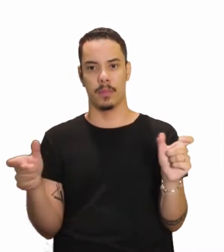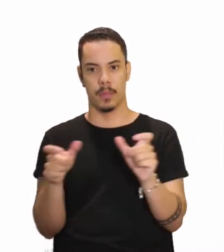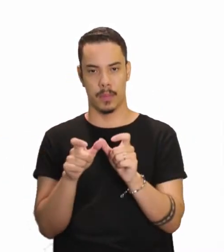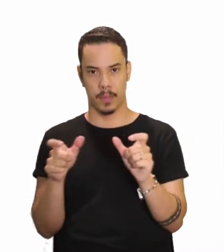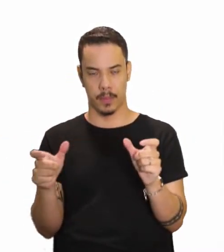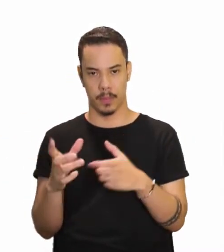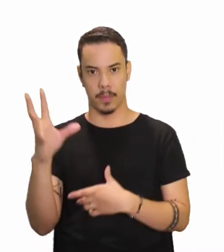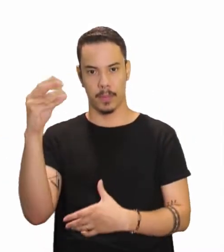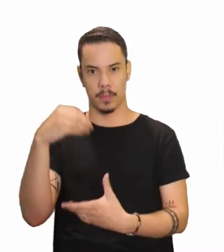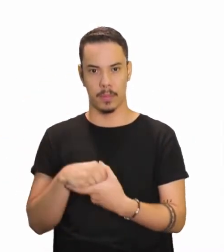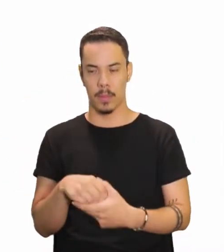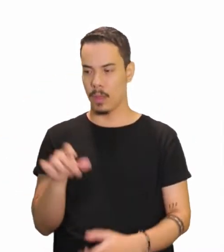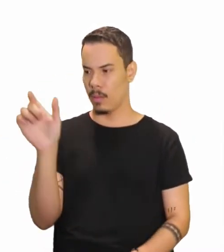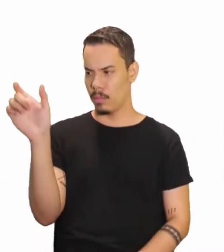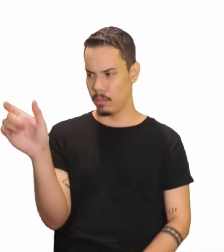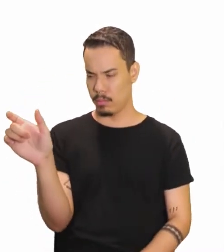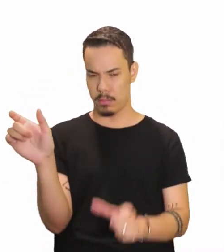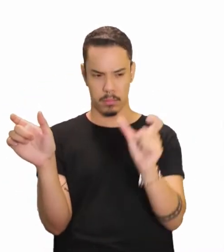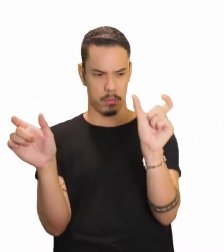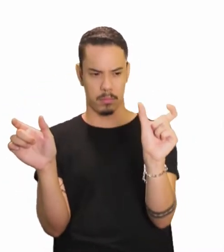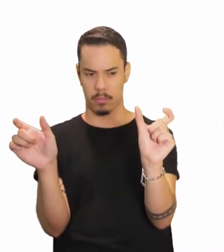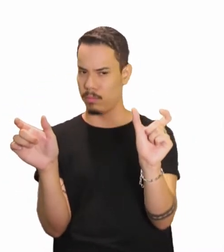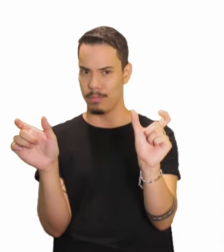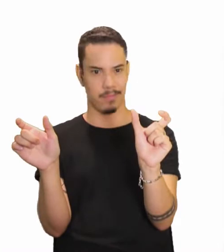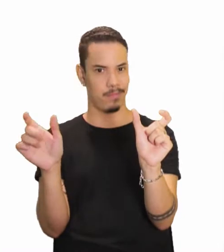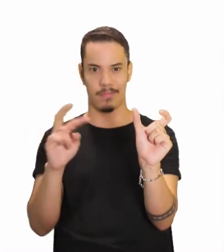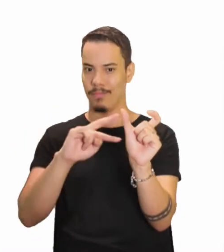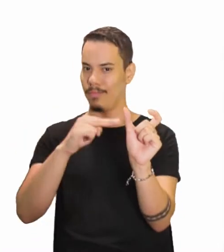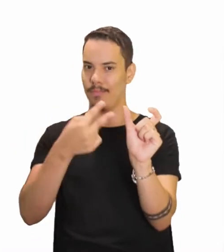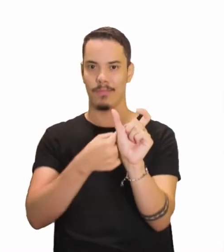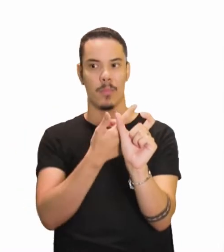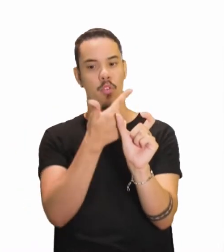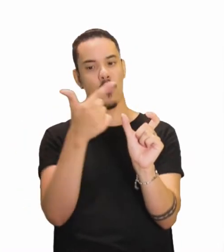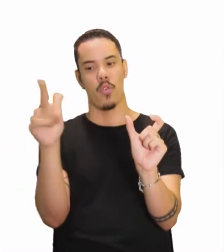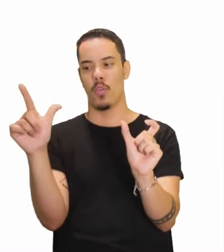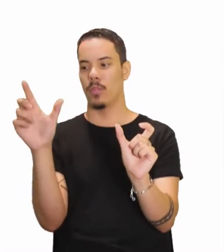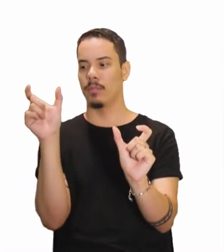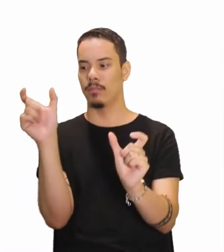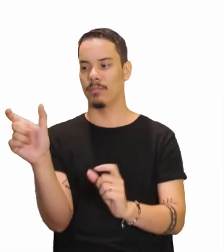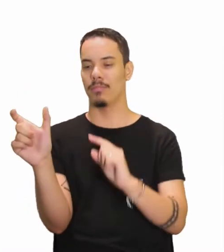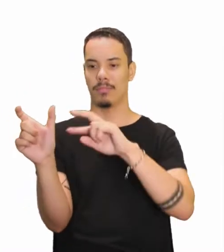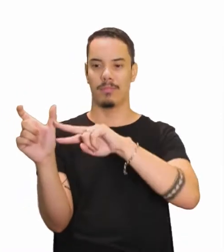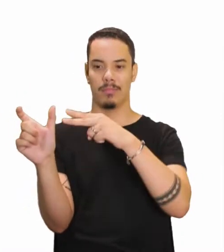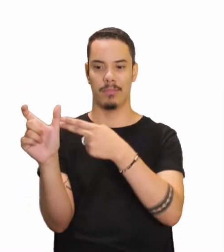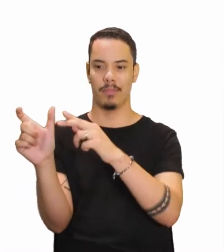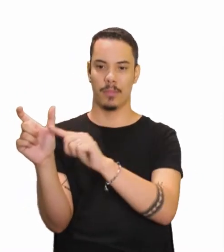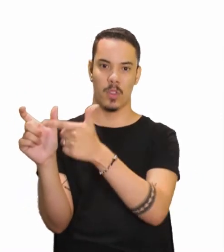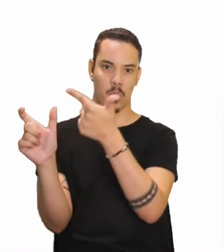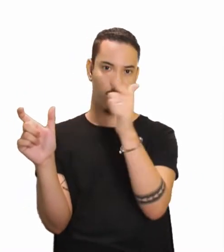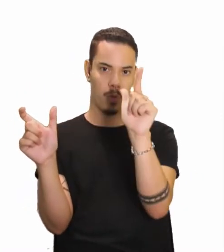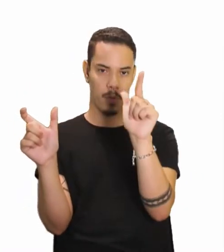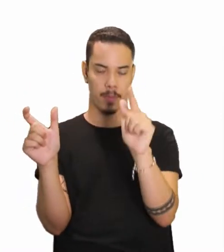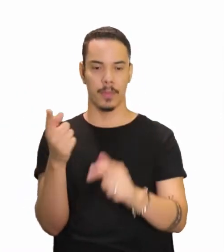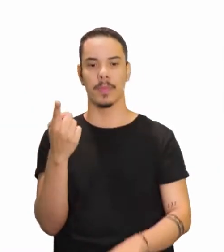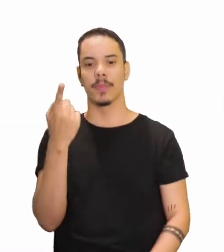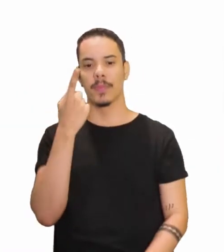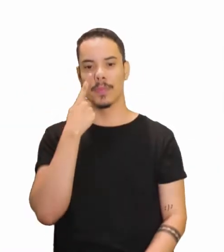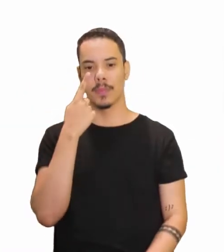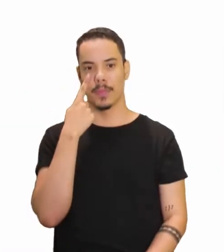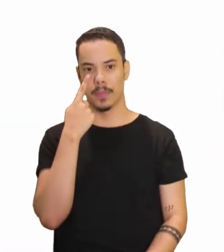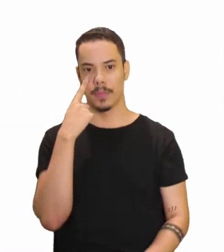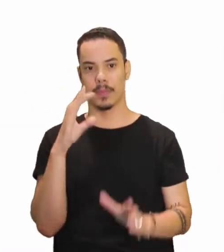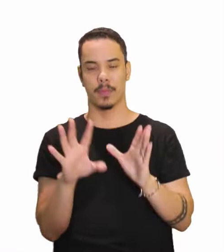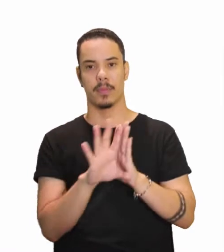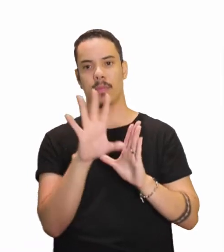são palavras que têm sentido diferente, que têm significado diferente, tá certo? Vamos aí